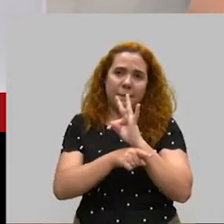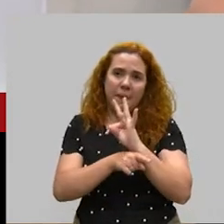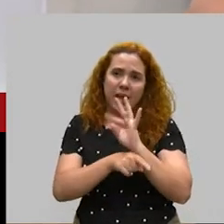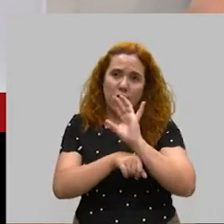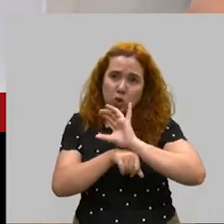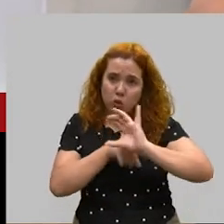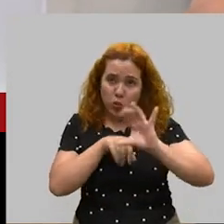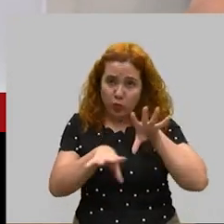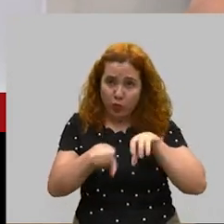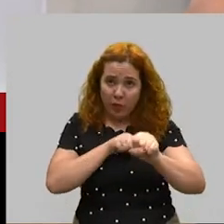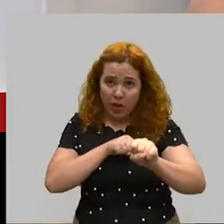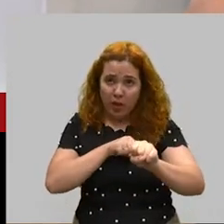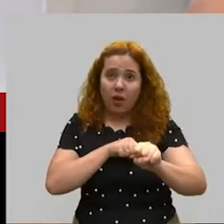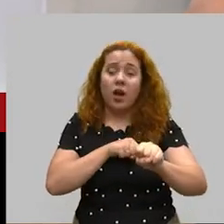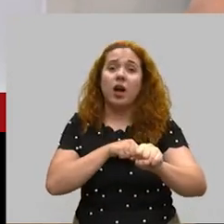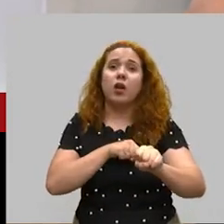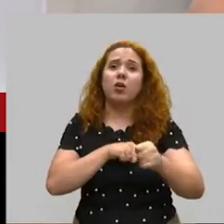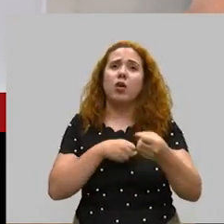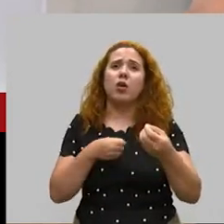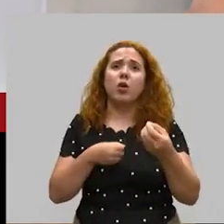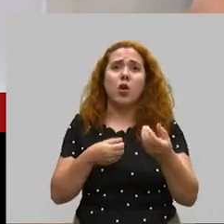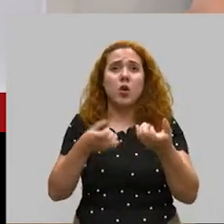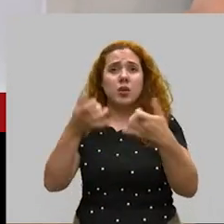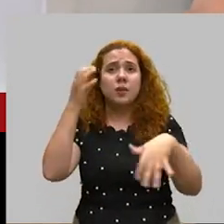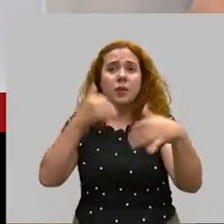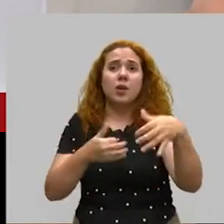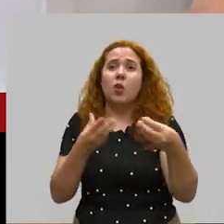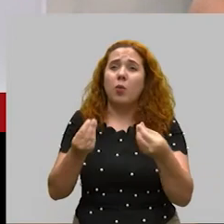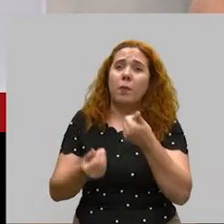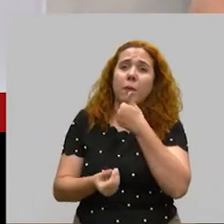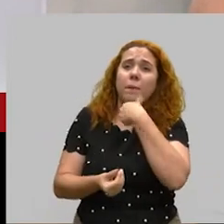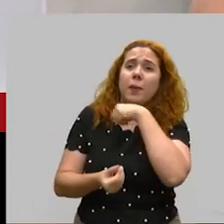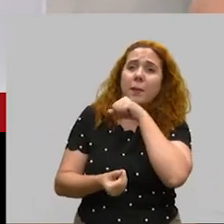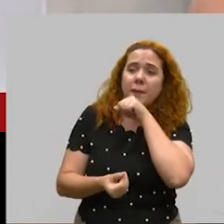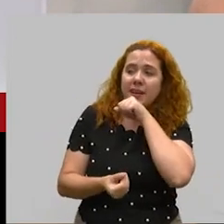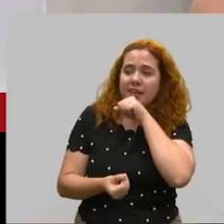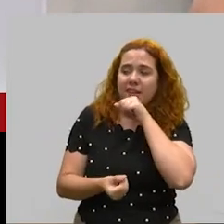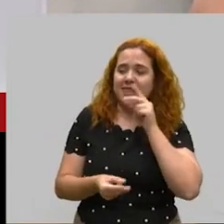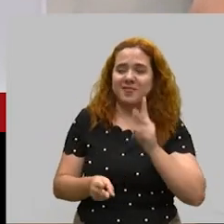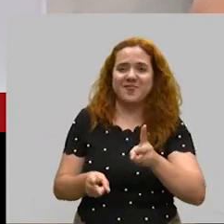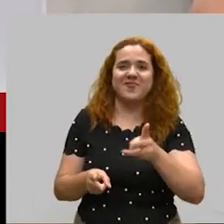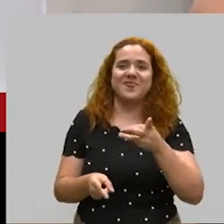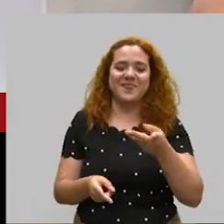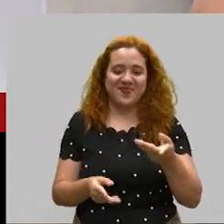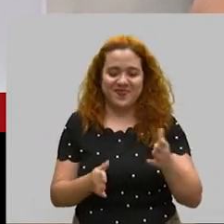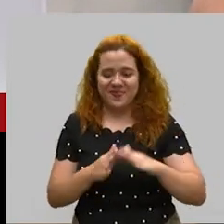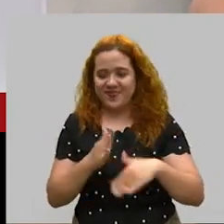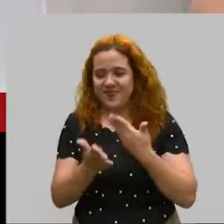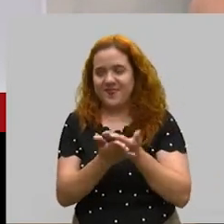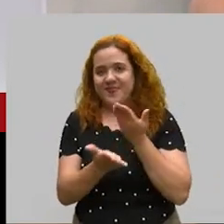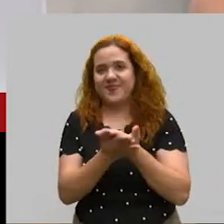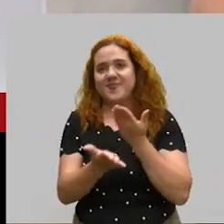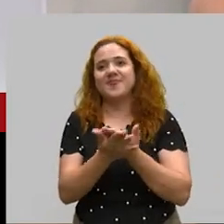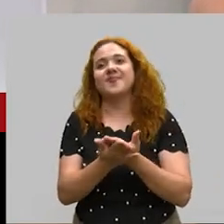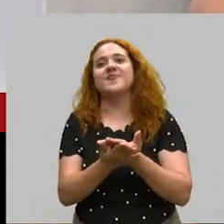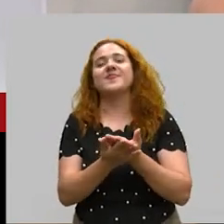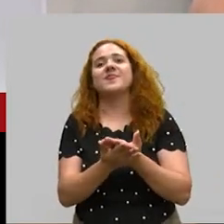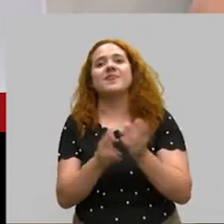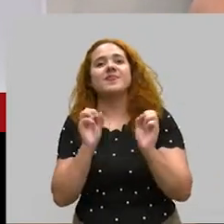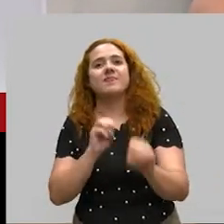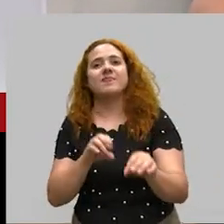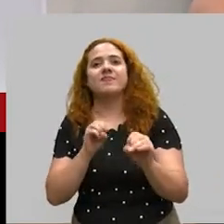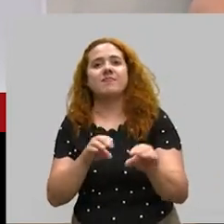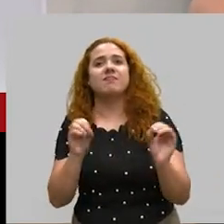é difícil uma mãe estudante permanecer numa escola que não tem uma na universidade que não tem sirena infantil que não tem